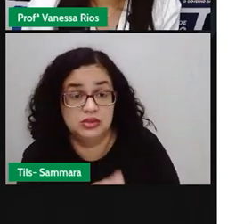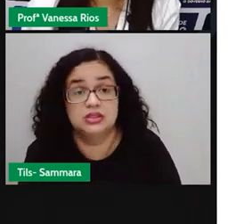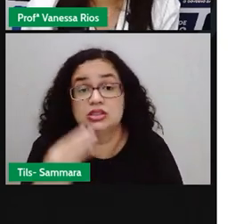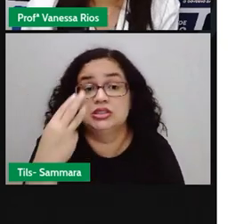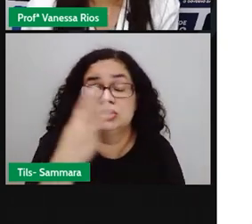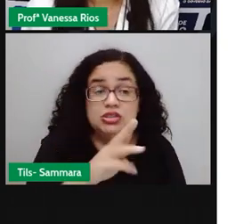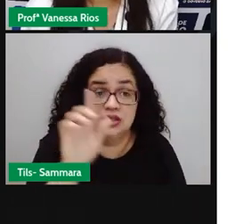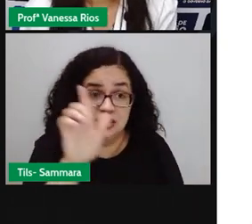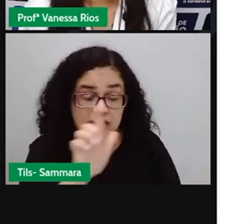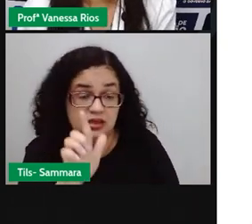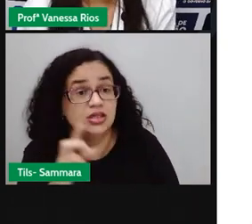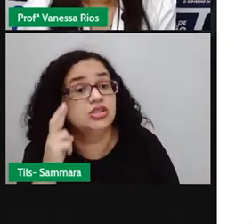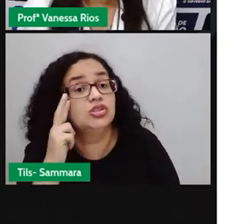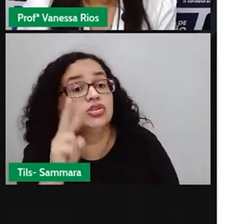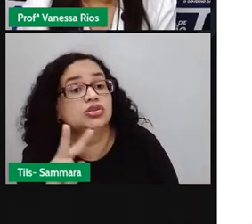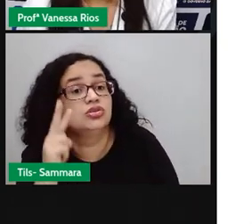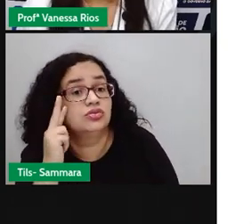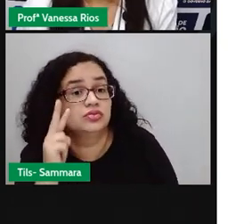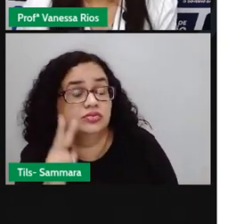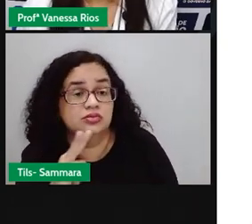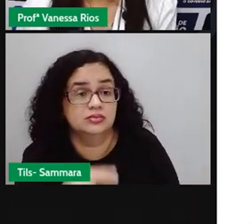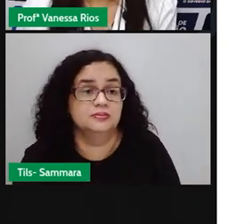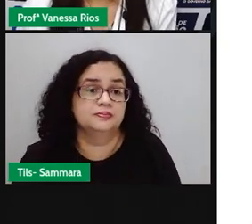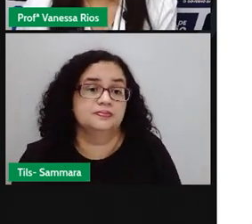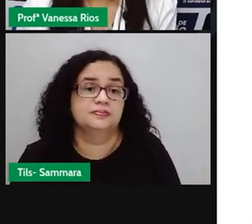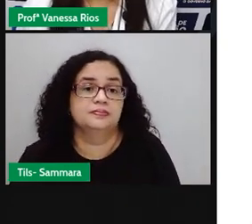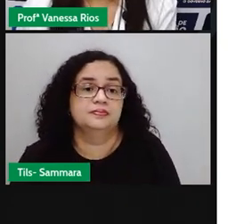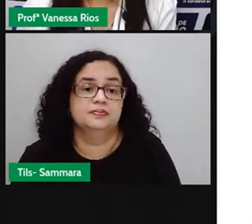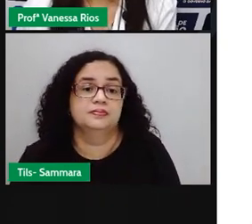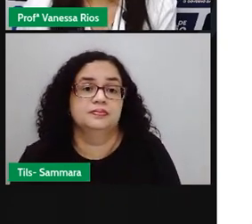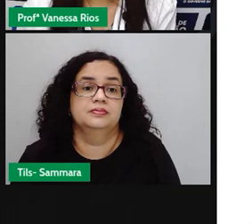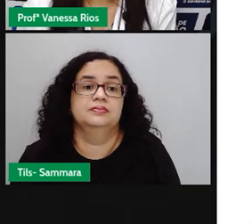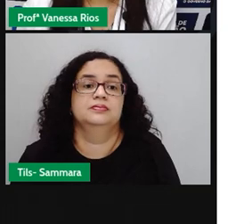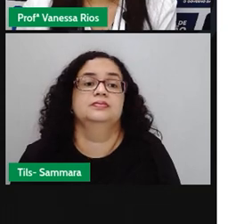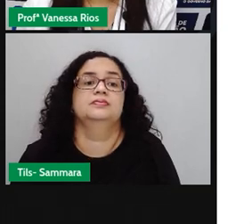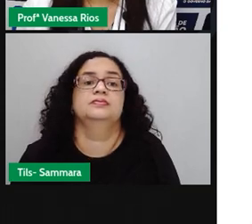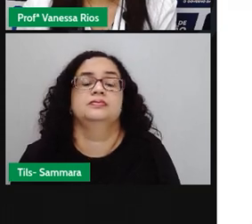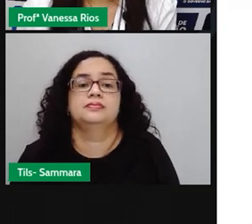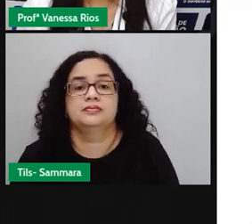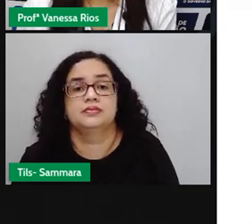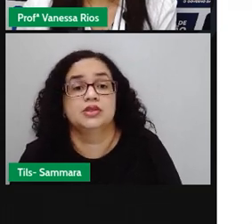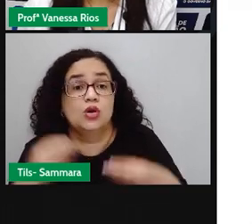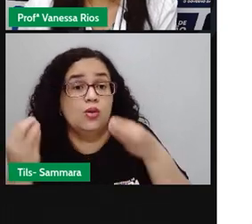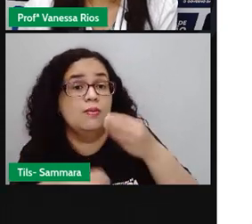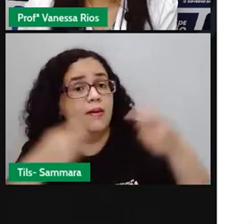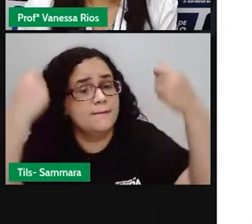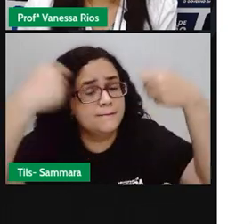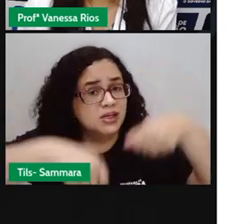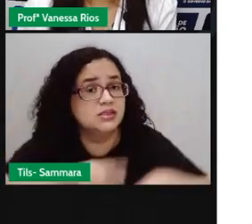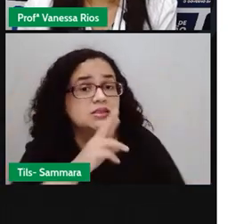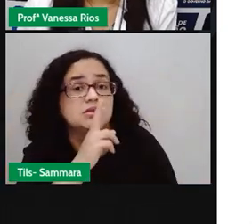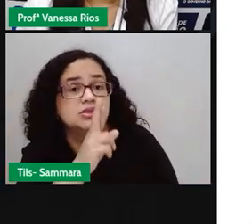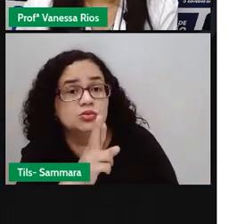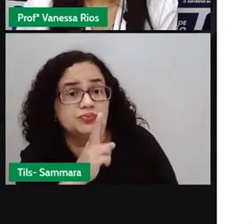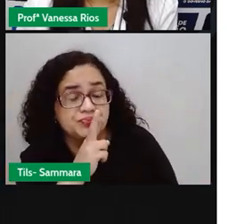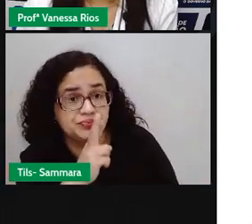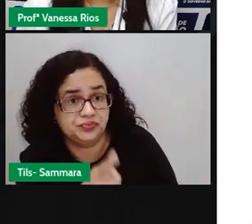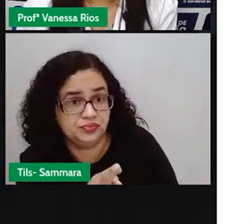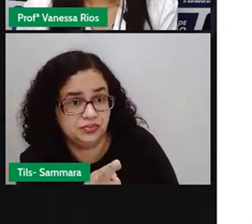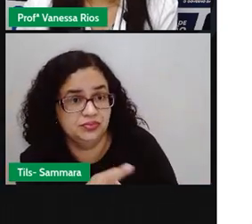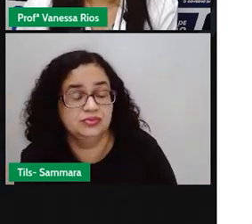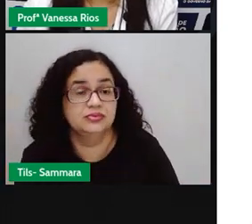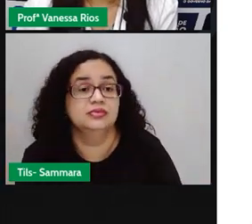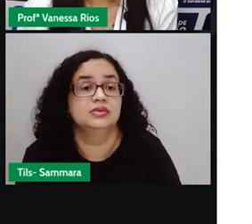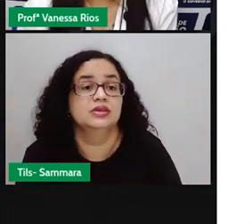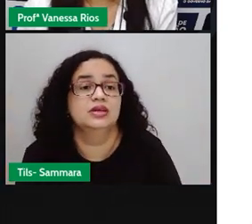3 litros, a gente já viu que não vai dar certo. Como é que eu preciso resolver, então? Eu